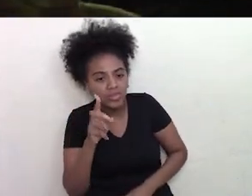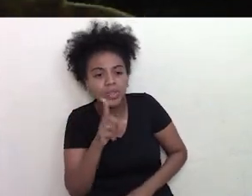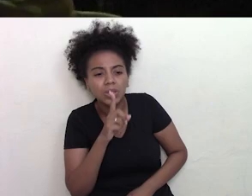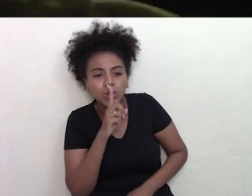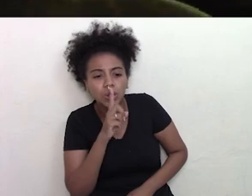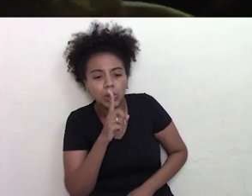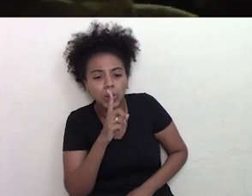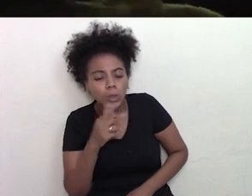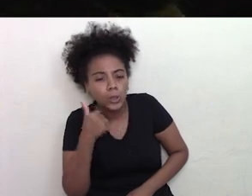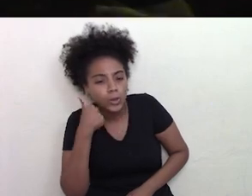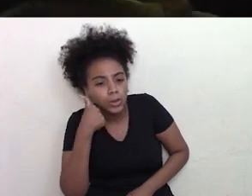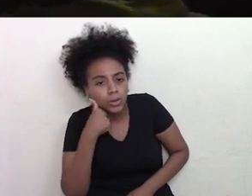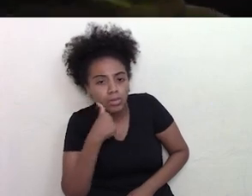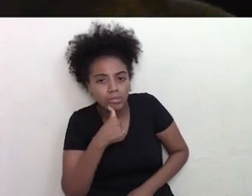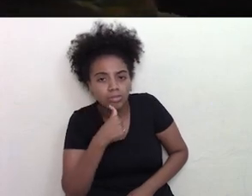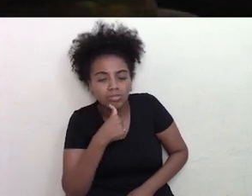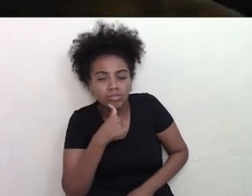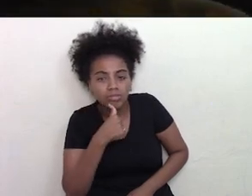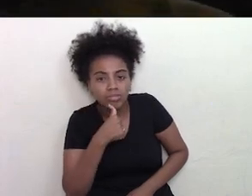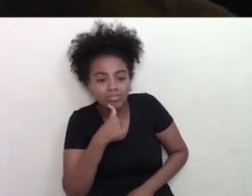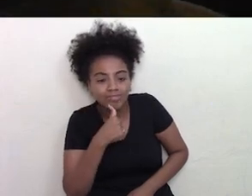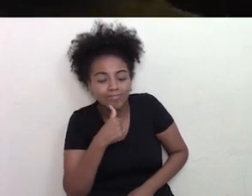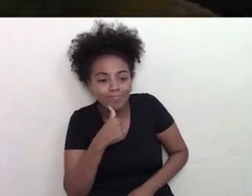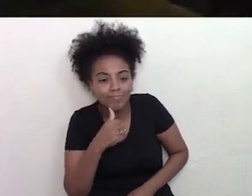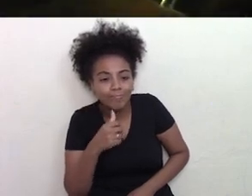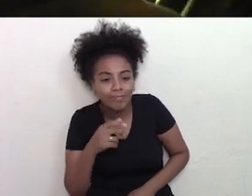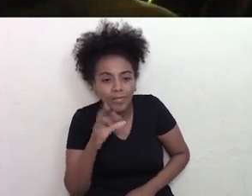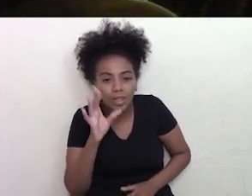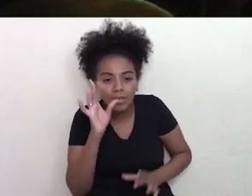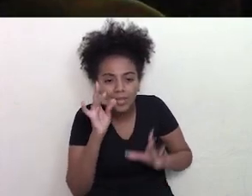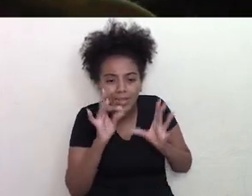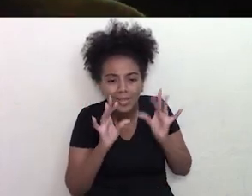de mulher, ver os sinais que